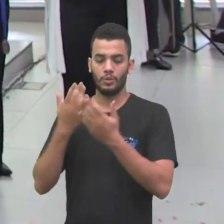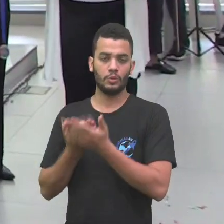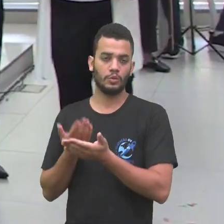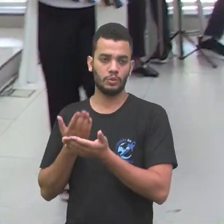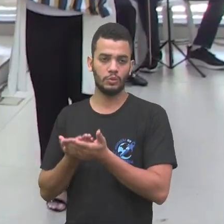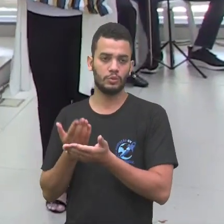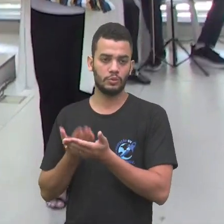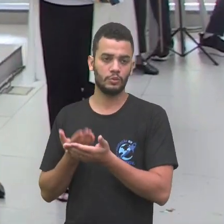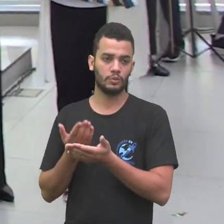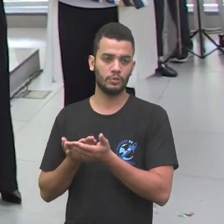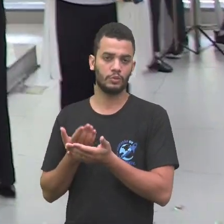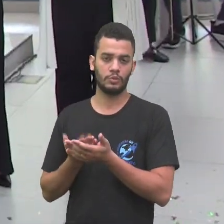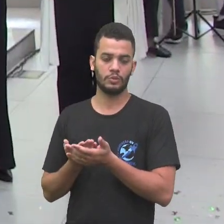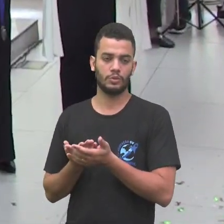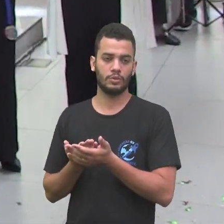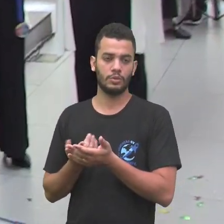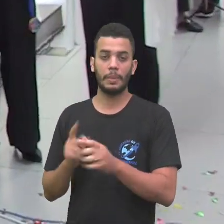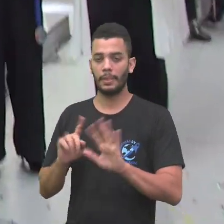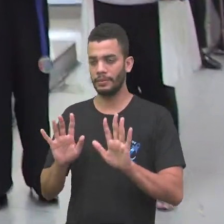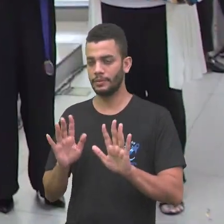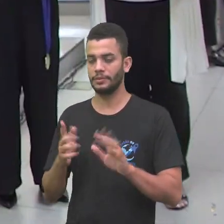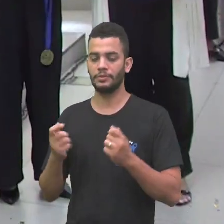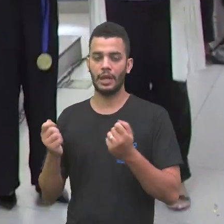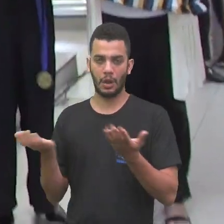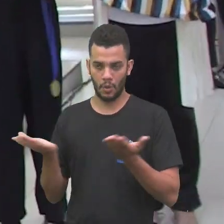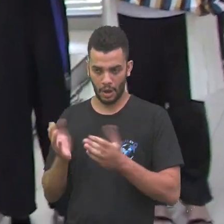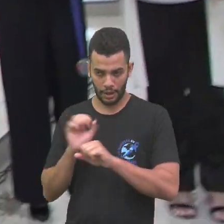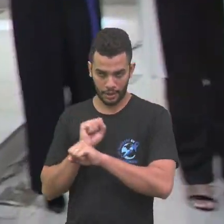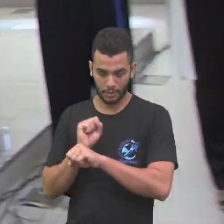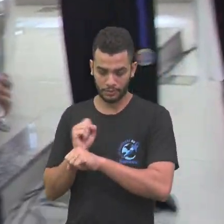leio aí, peraí, vamos chamar ele aqui primeiro.